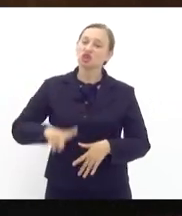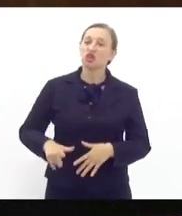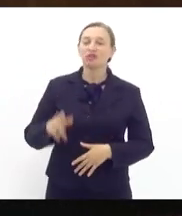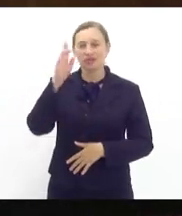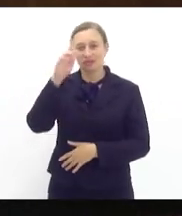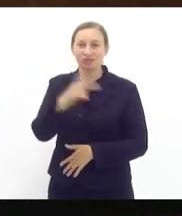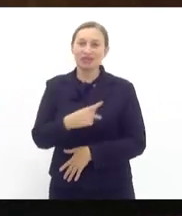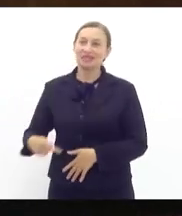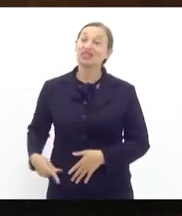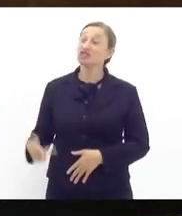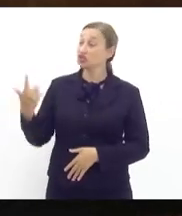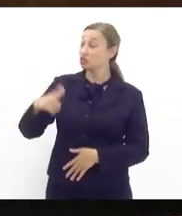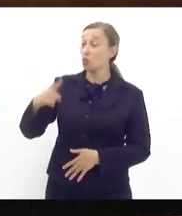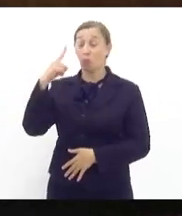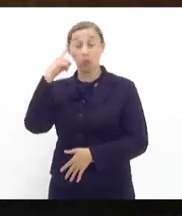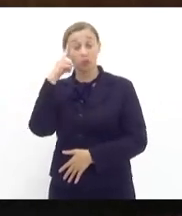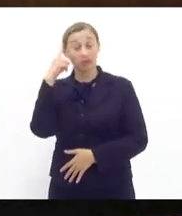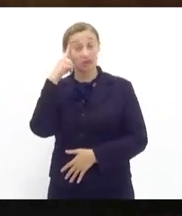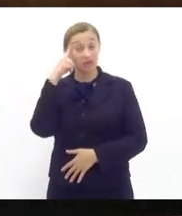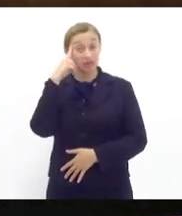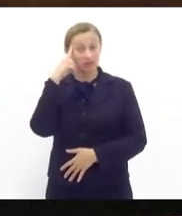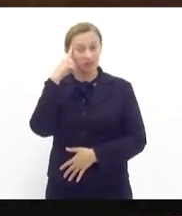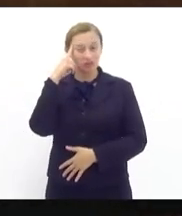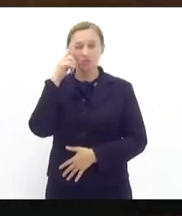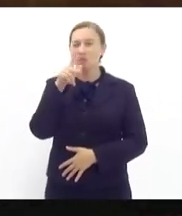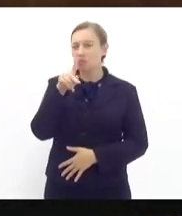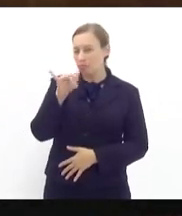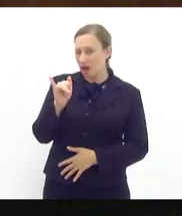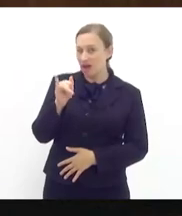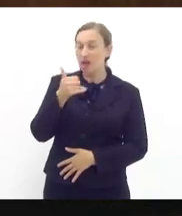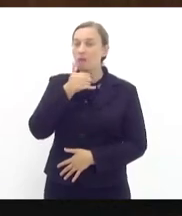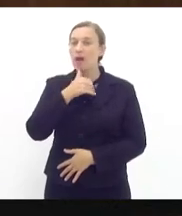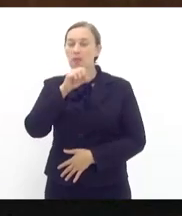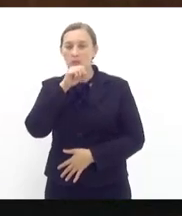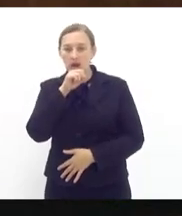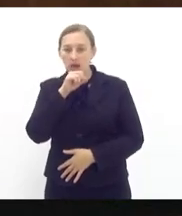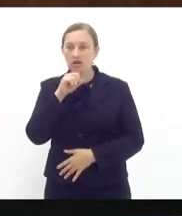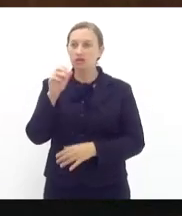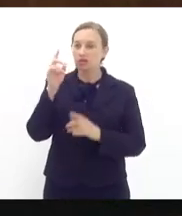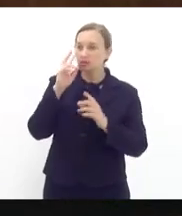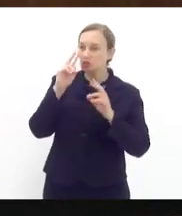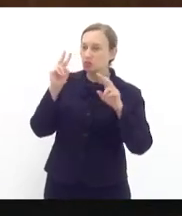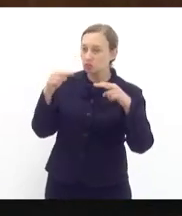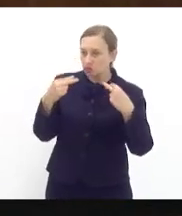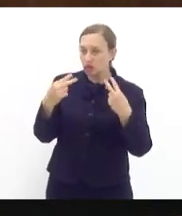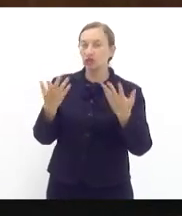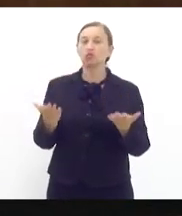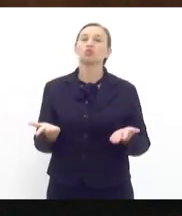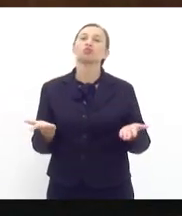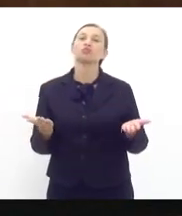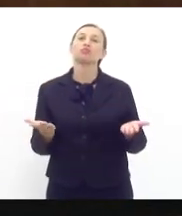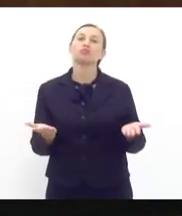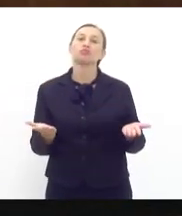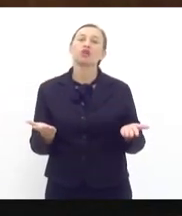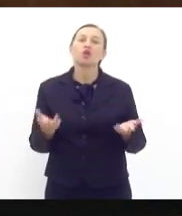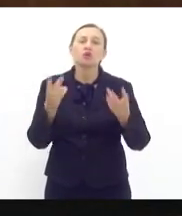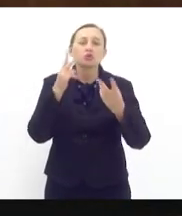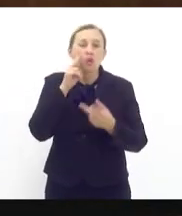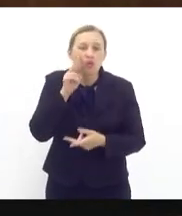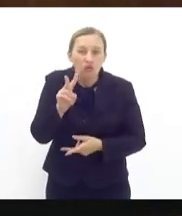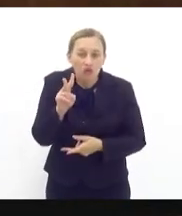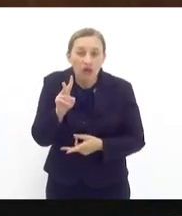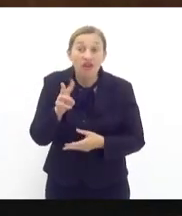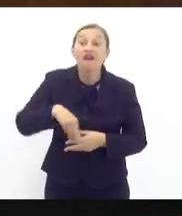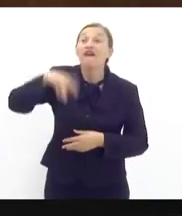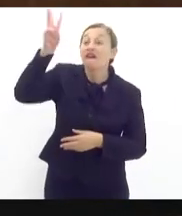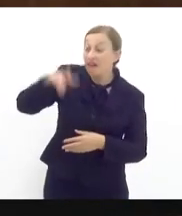uma reflexão para os pais para as mães que estão nos assistindo que vão nos assistir só olhar olhar